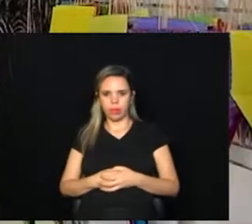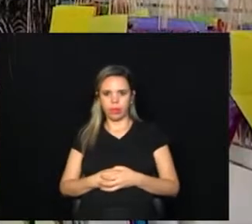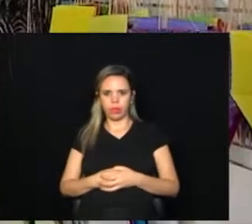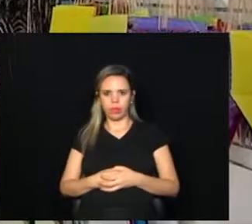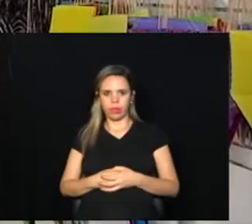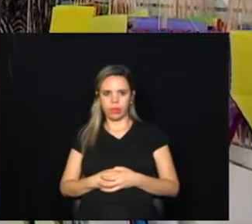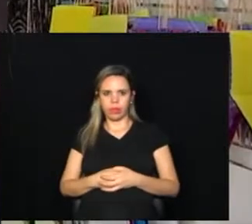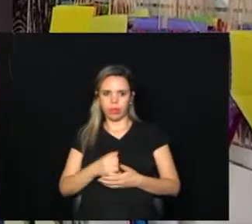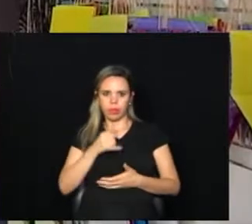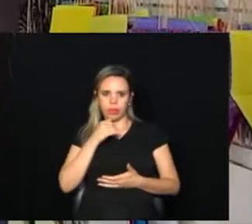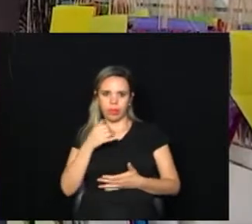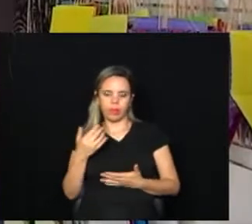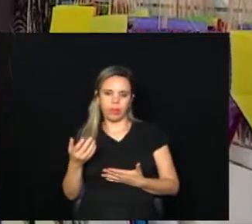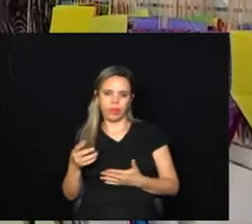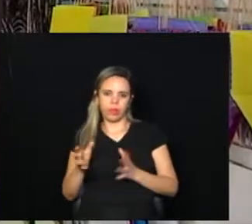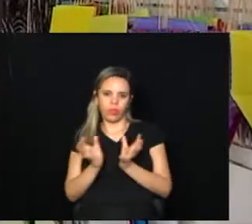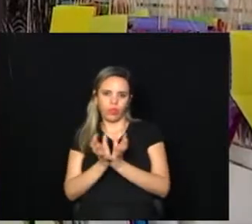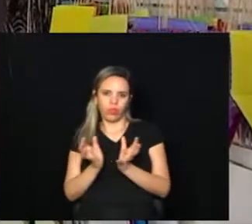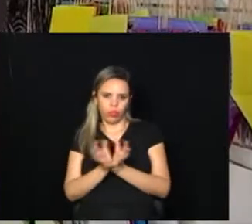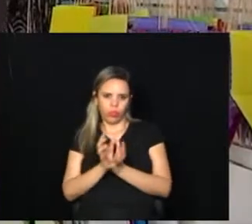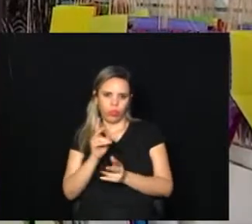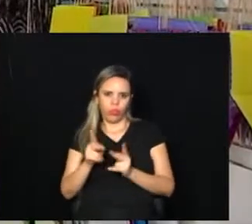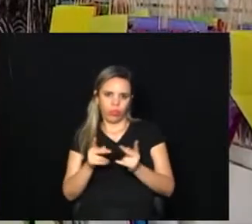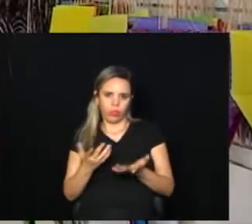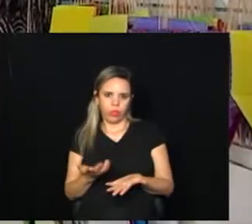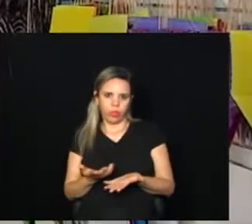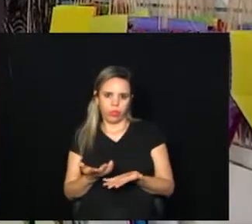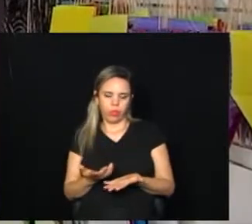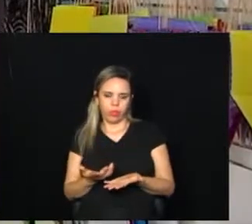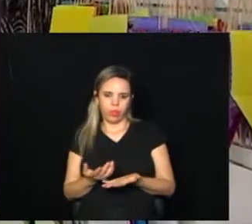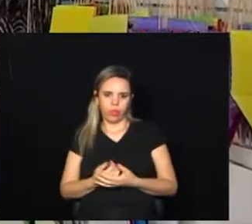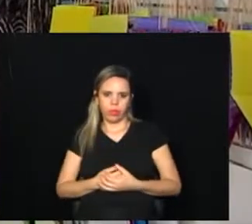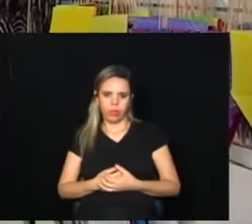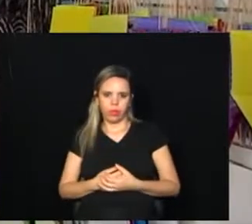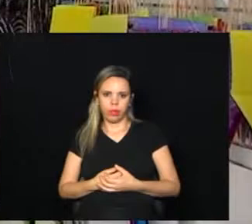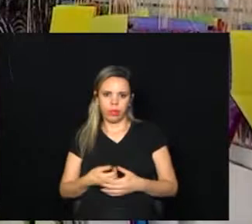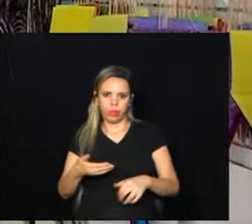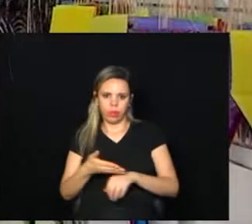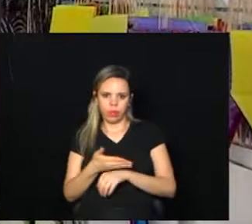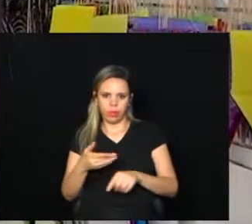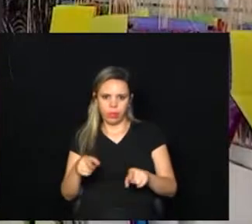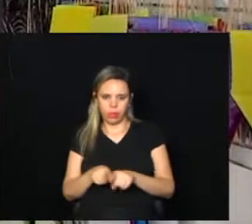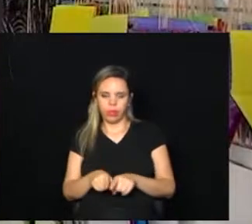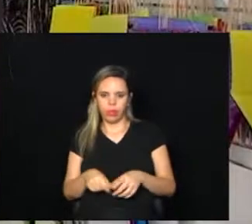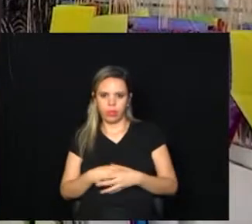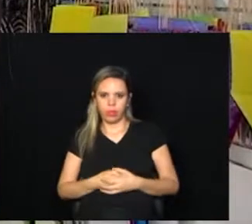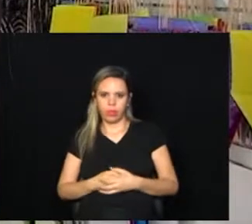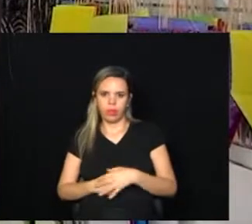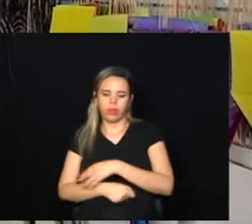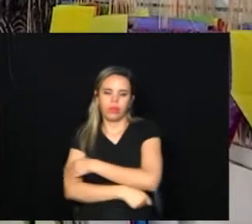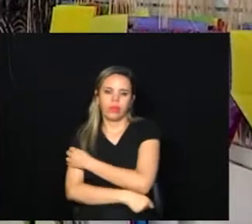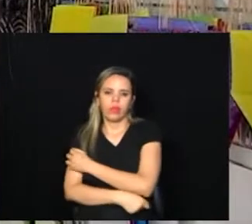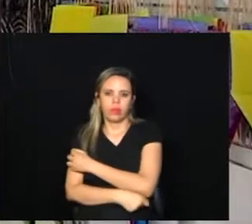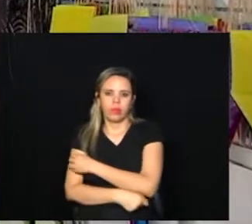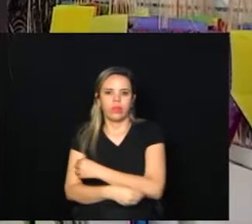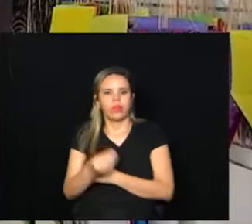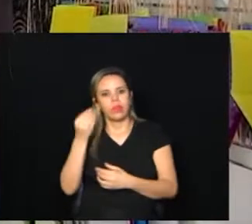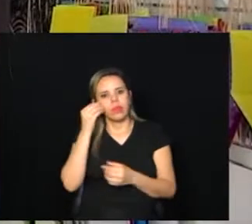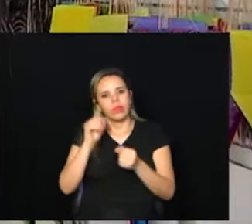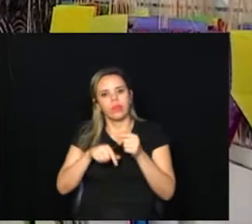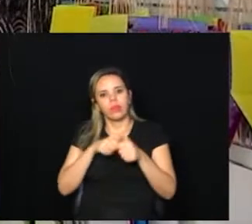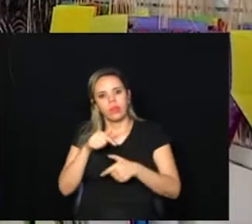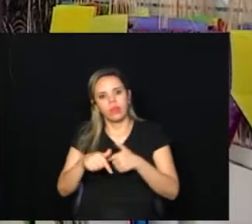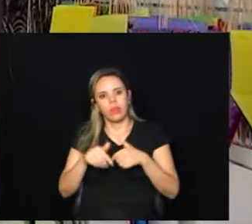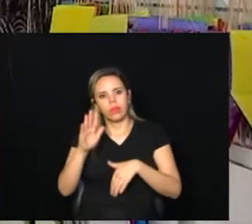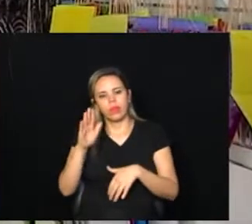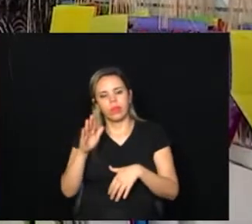como se fossem sócios, como se fosse um clube com sócios, sabe? Vários componentes, integrantes também. E a gente está tentando fazer esse trabalho.